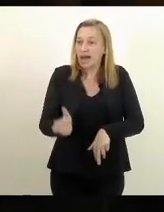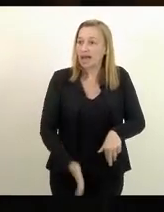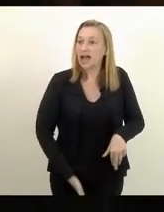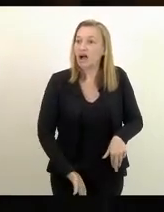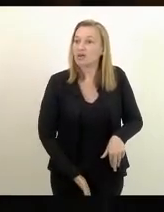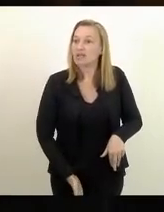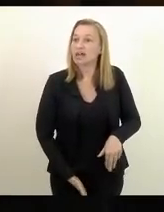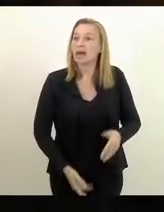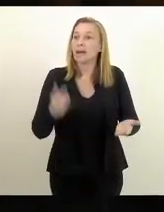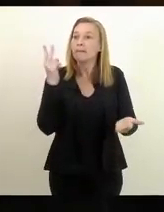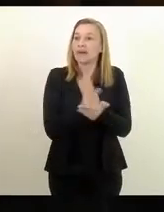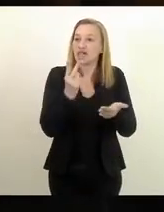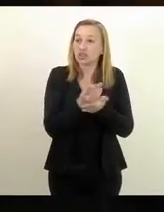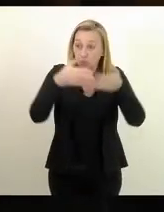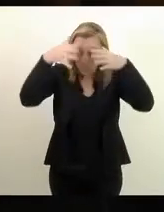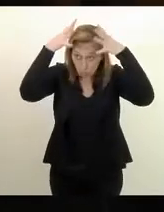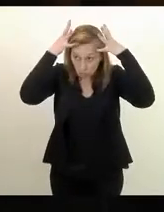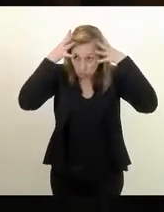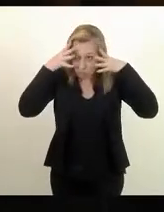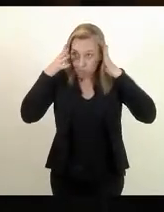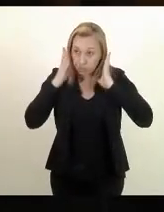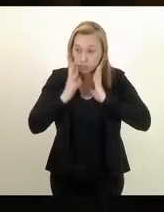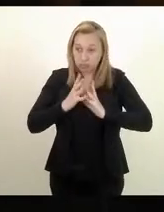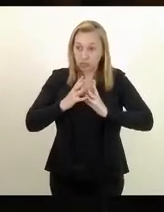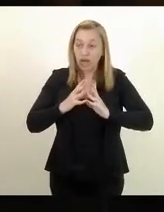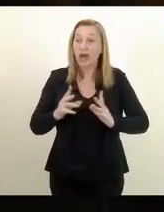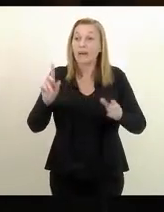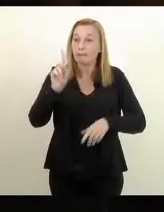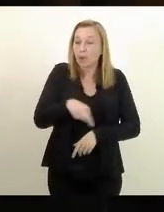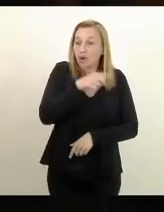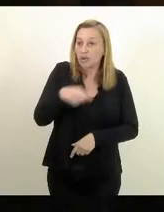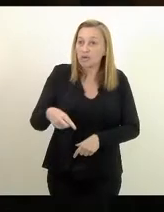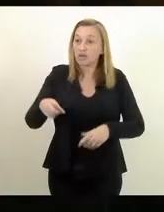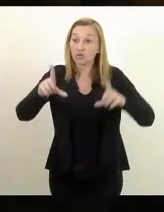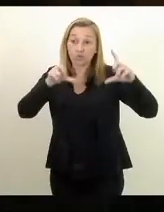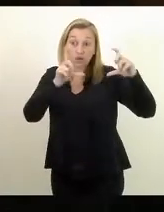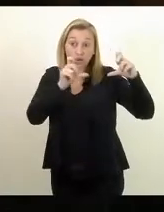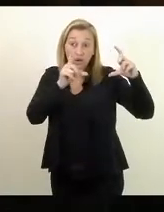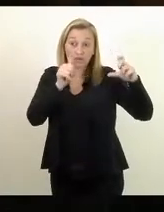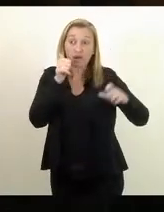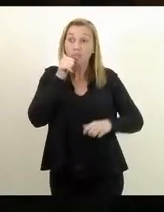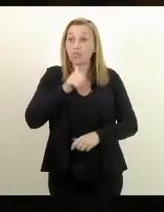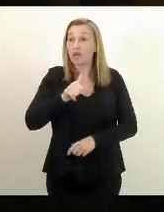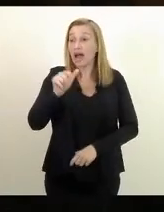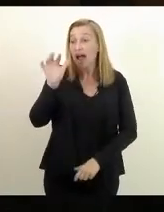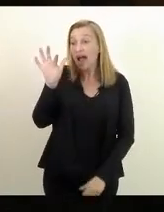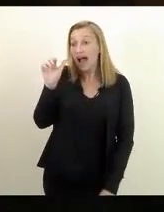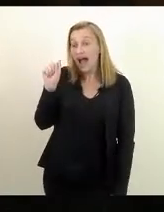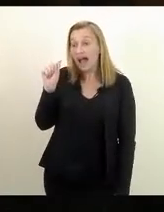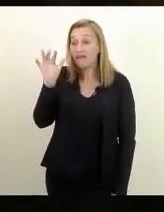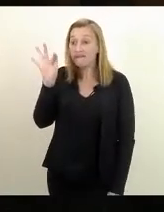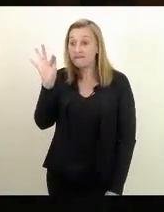debaixo das burcas é proibido fotografar uma mulher afegã